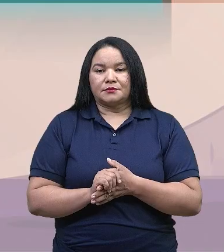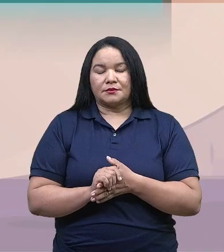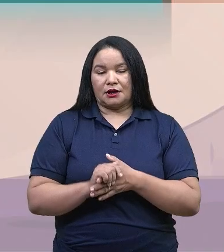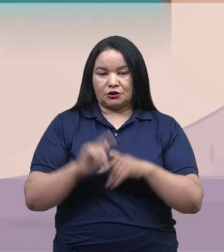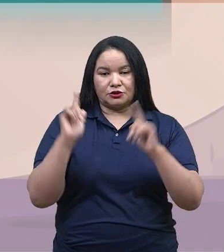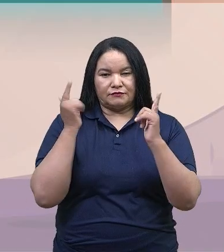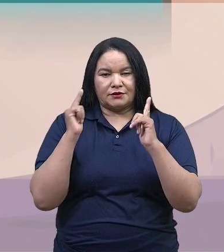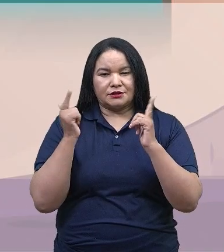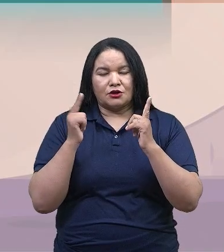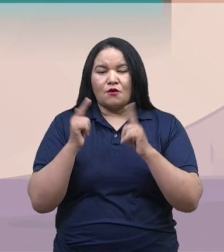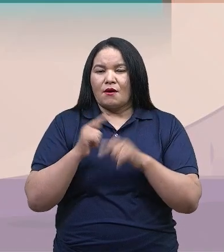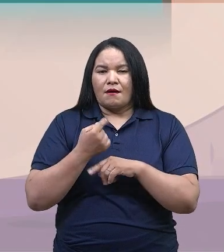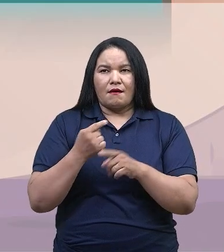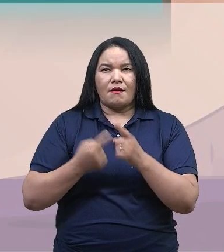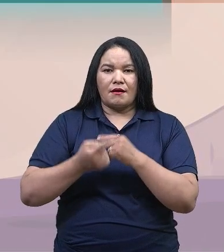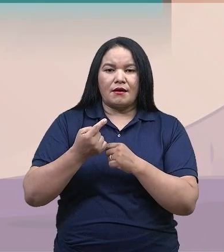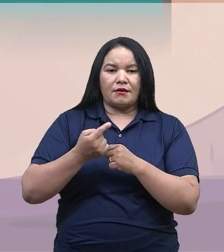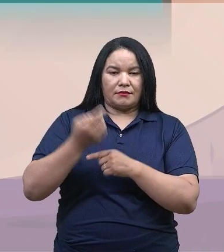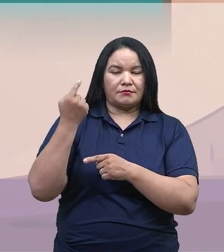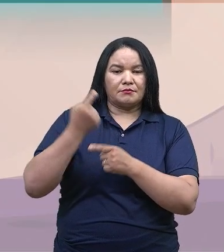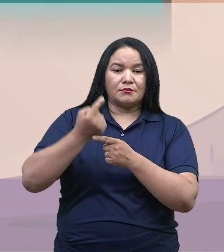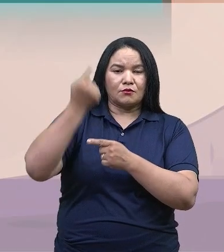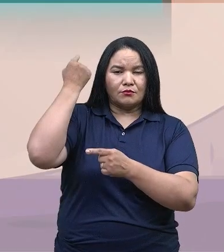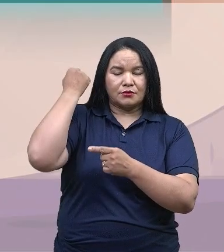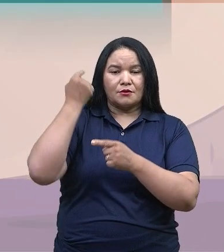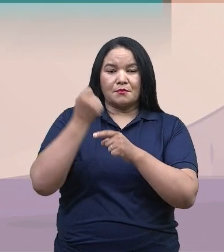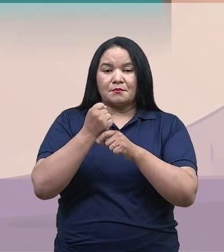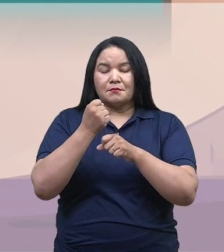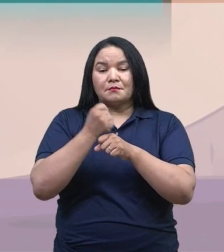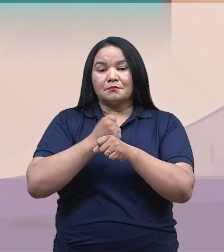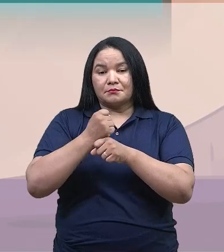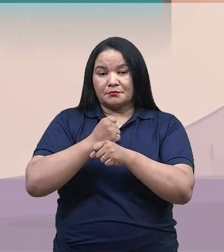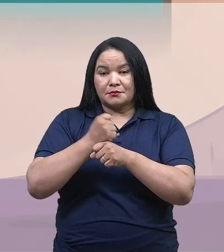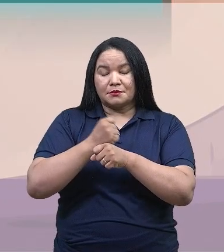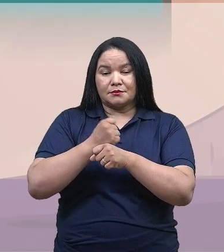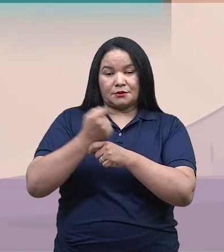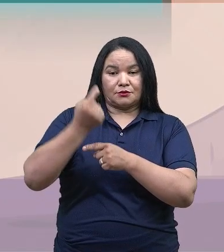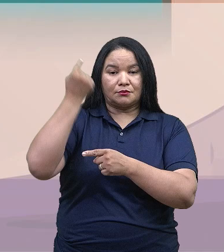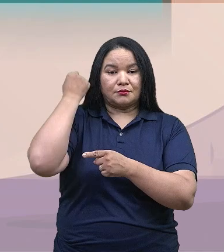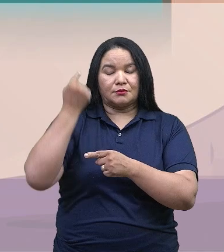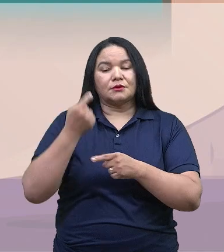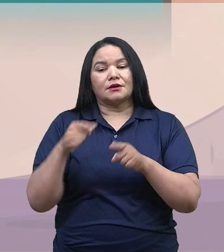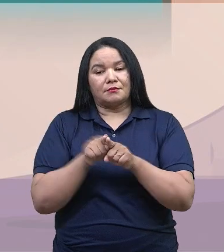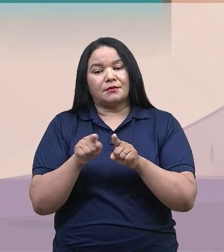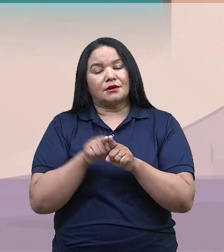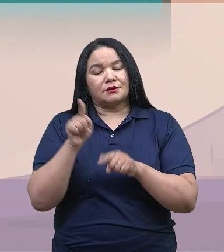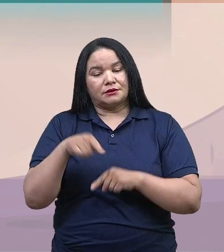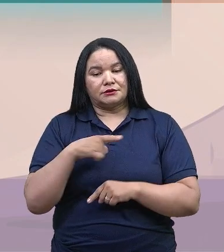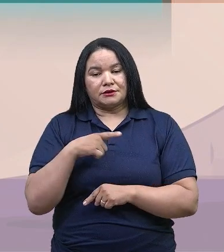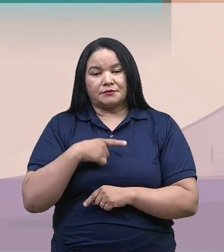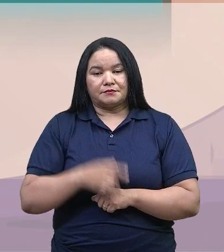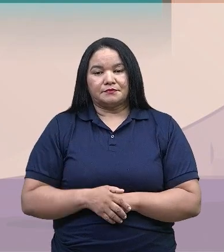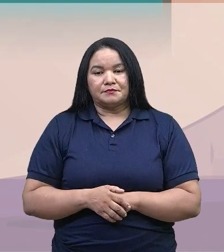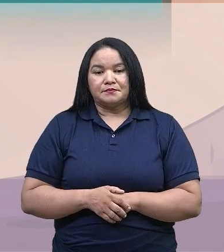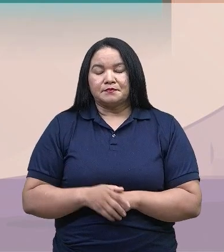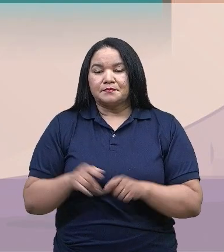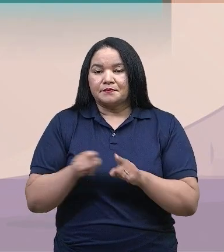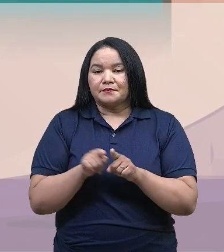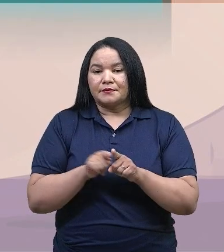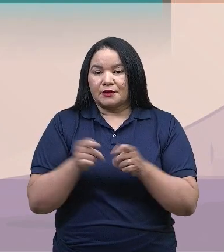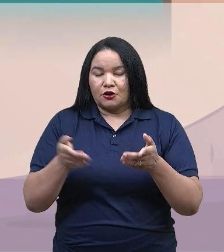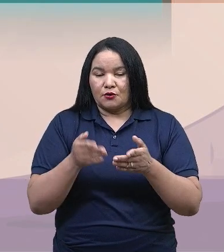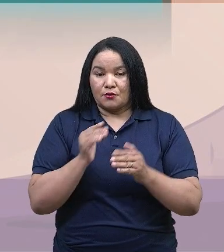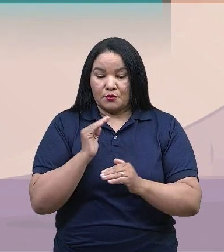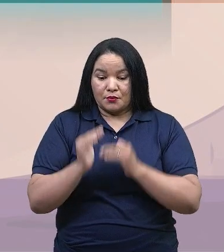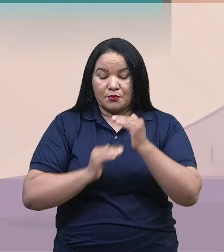em formas primitivas há milênios ali nas regiões nórdicas, ok? A gente teve aí um salto, né, uma grande